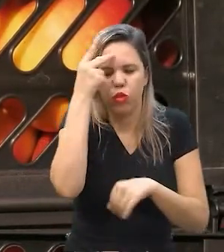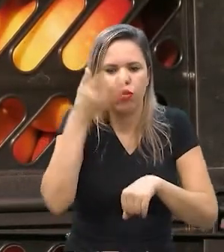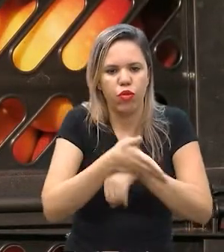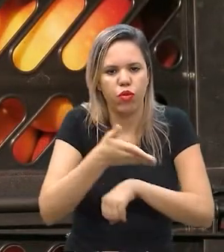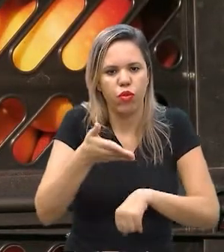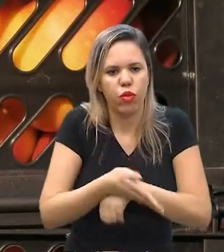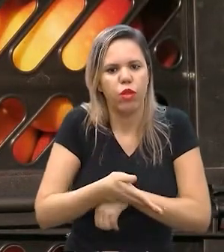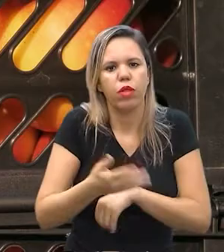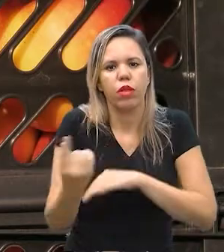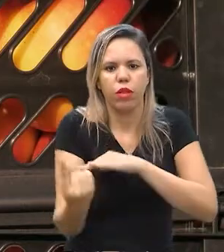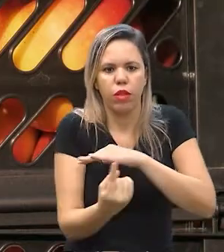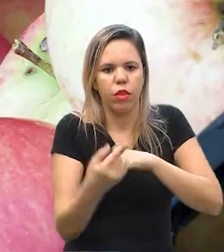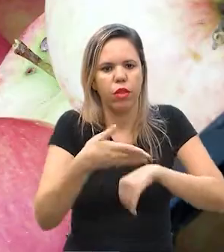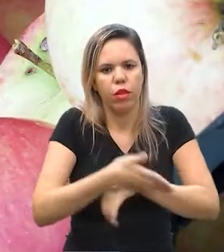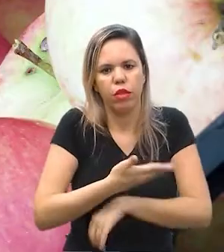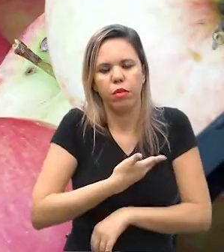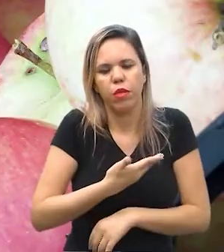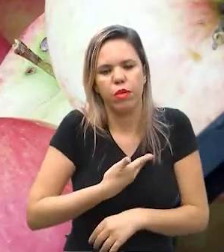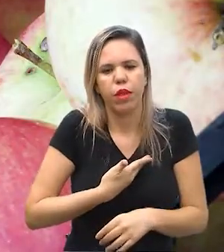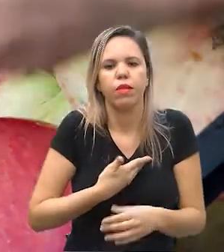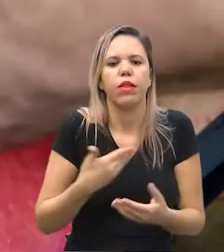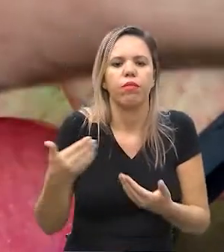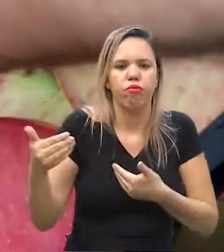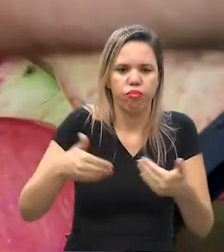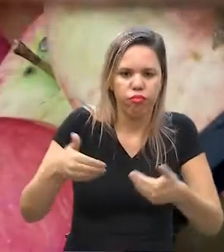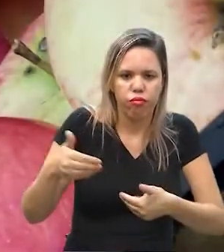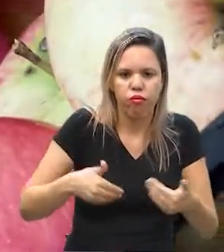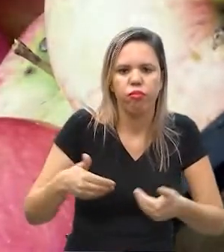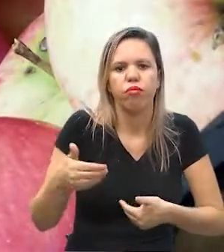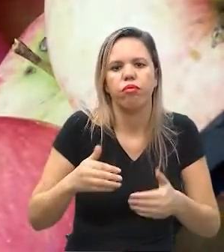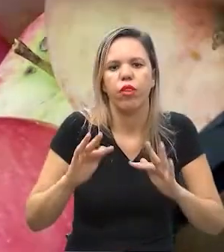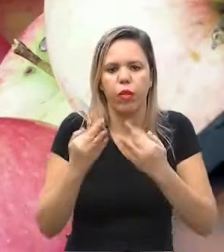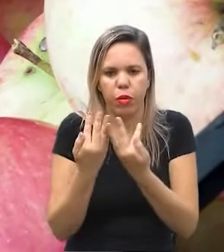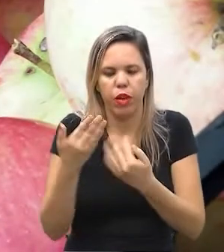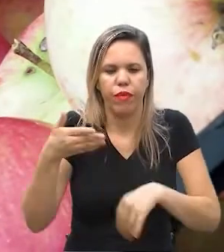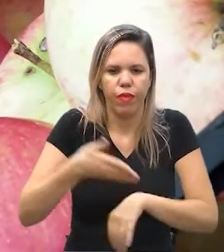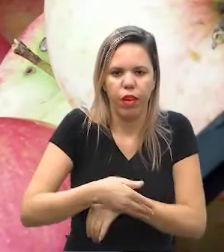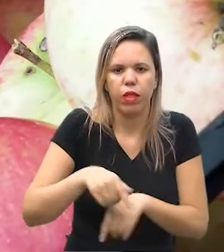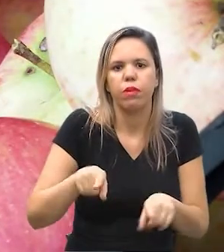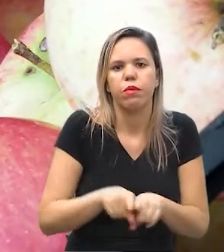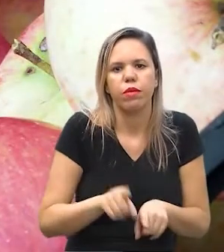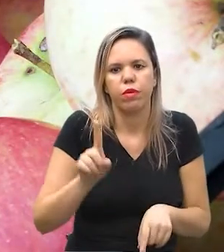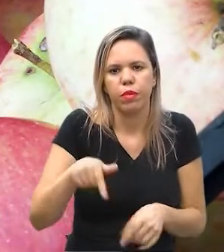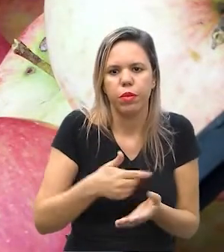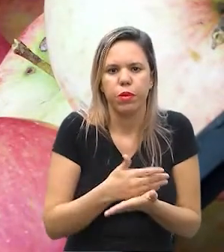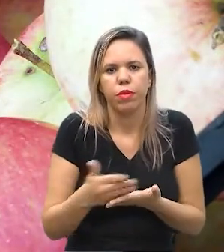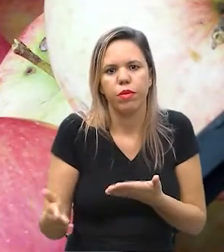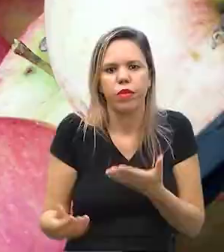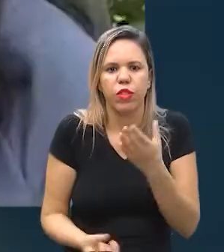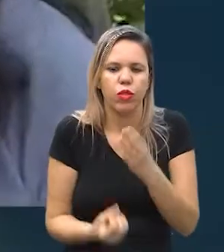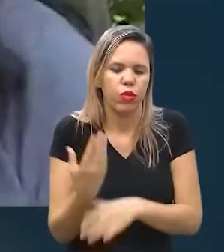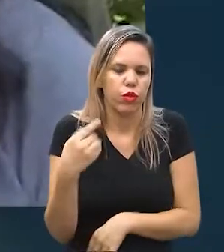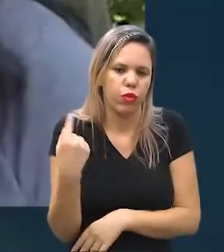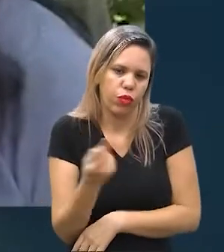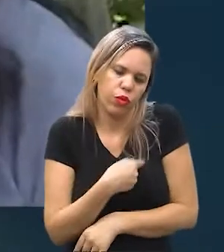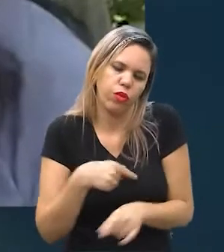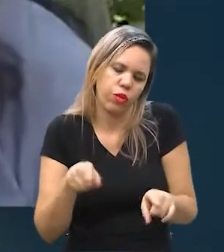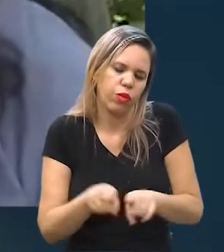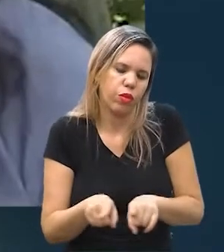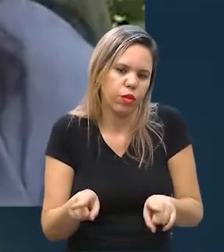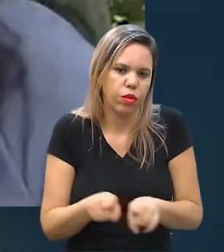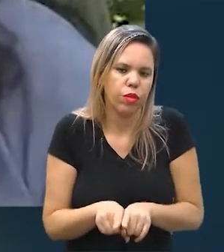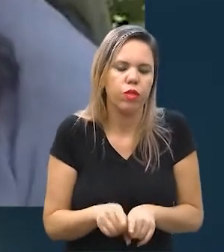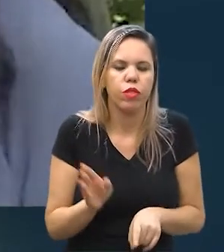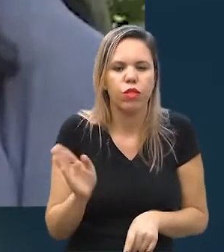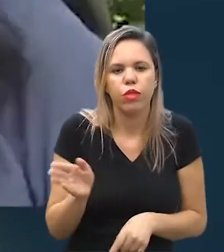de receber as pessoas, os amigos vêm, os parentes vêm, e aí isso começou a surgir. E a gente também, né,